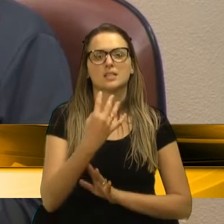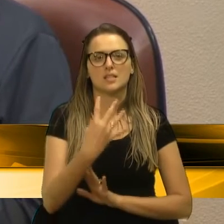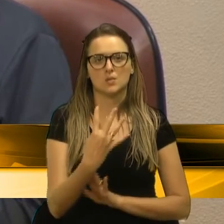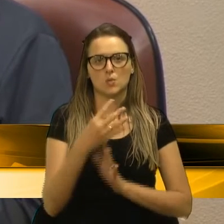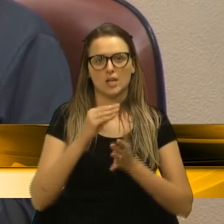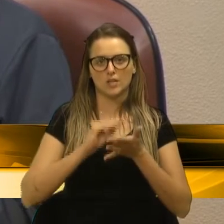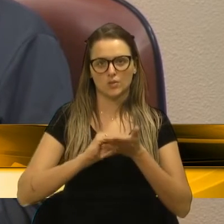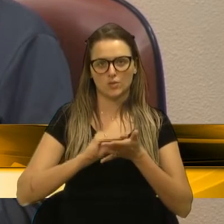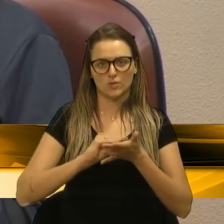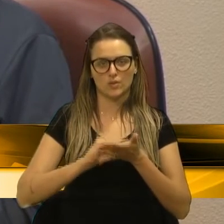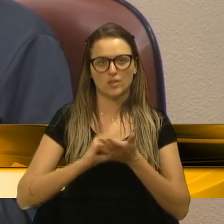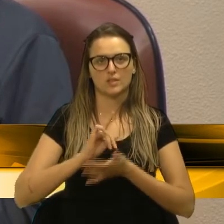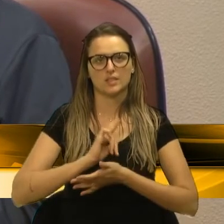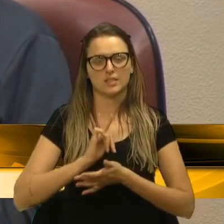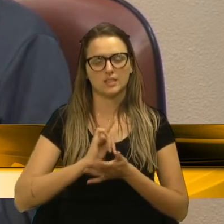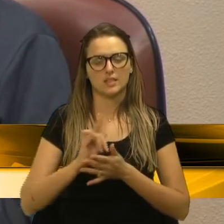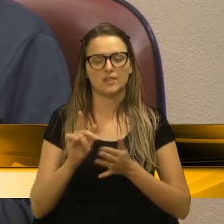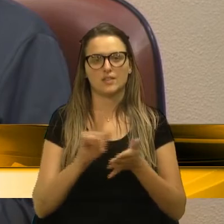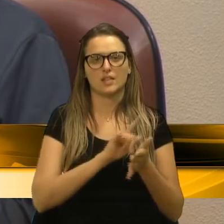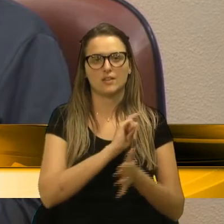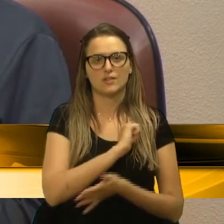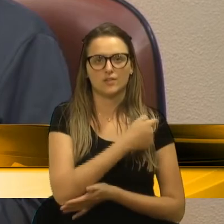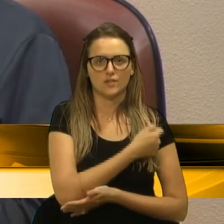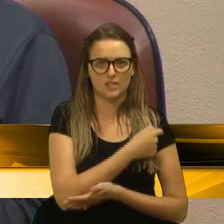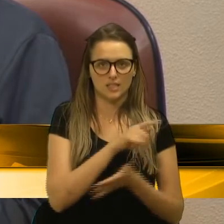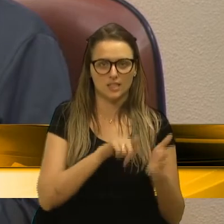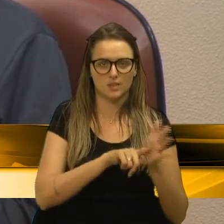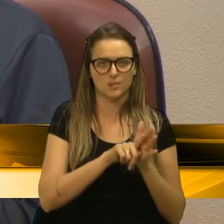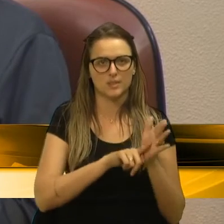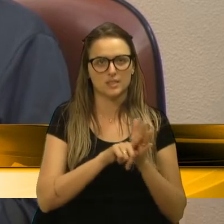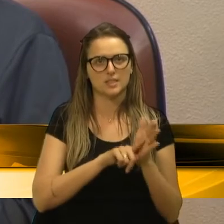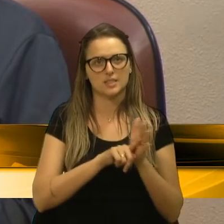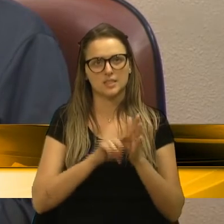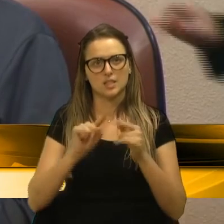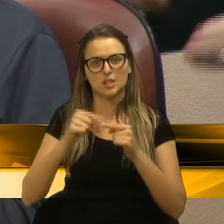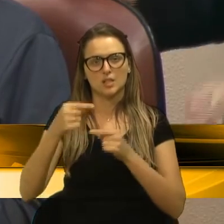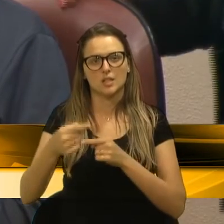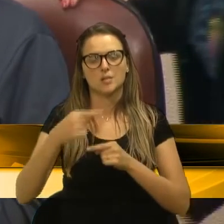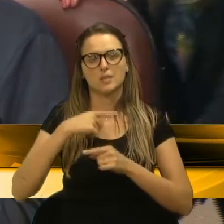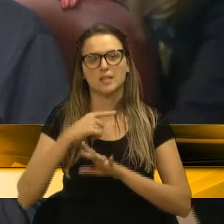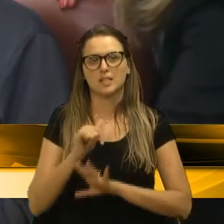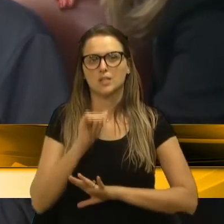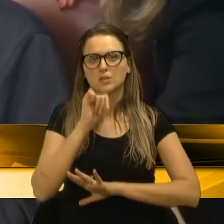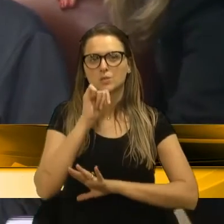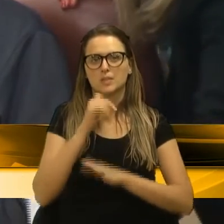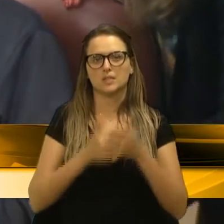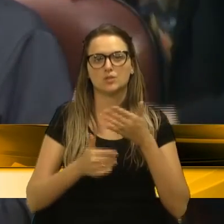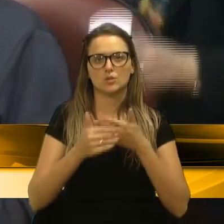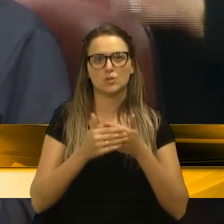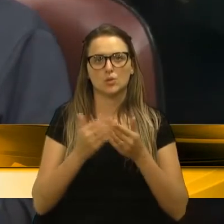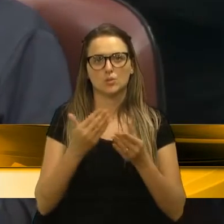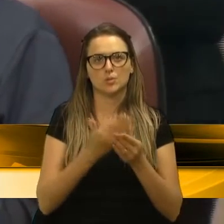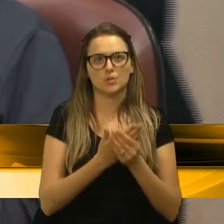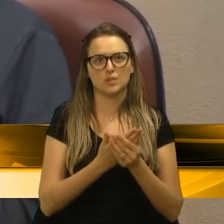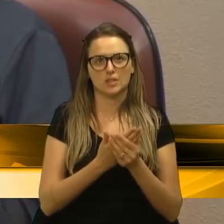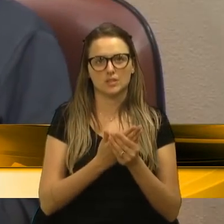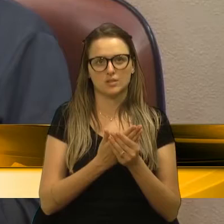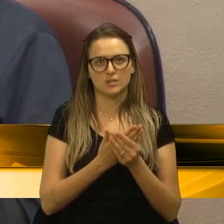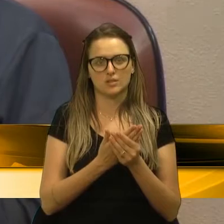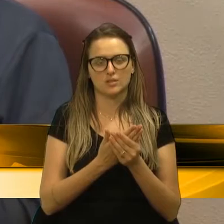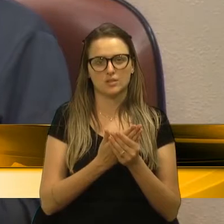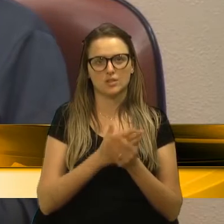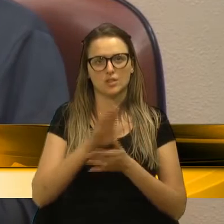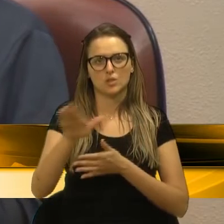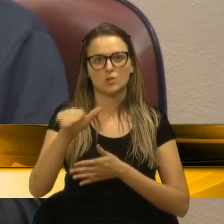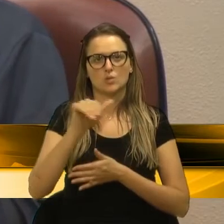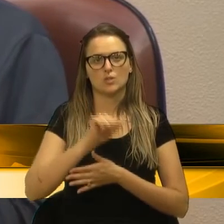irregularidades levantadas pela Auditoria Regional com a concessão da medida liminar acautelatória para obter a suspensão do prosseguimento do